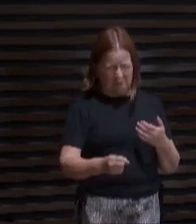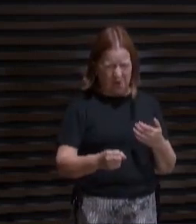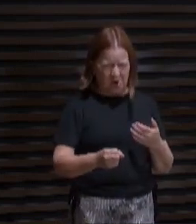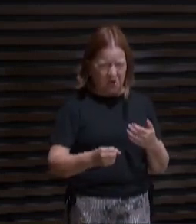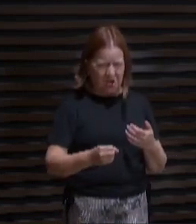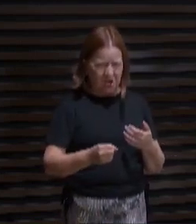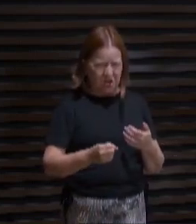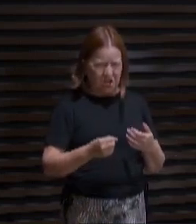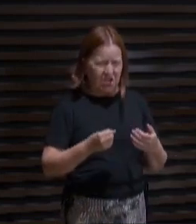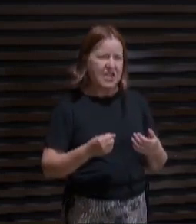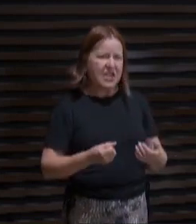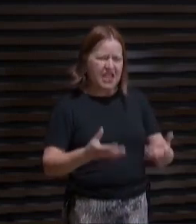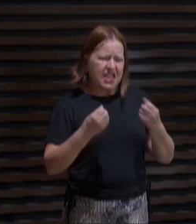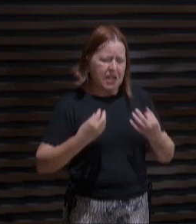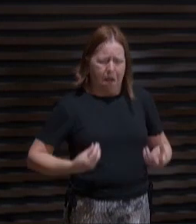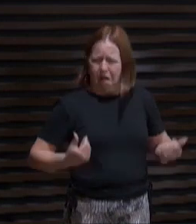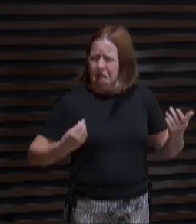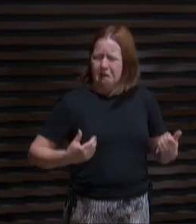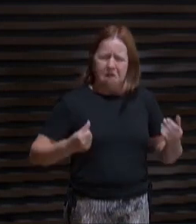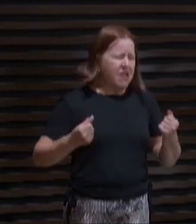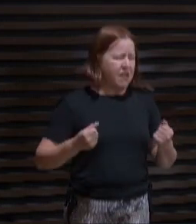tenho paz.